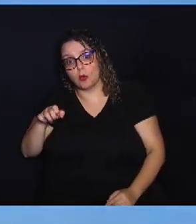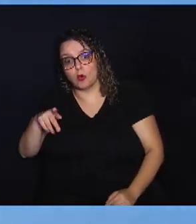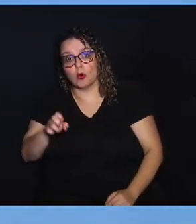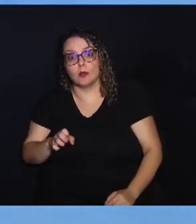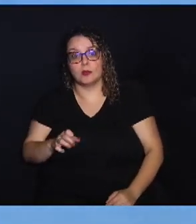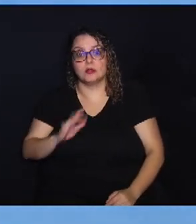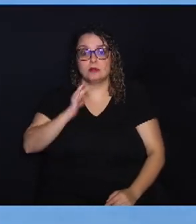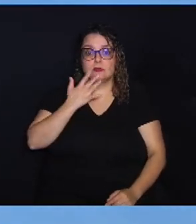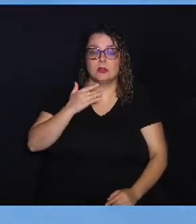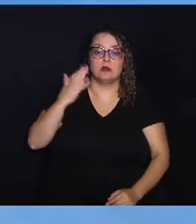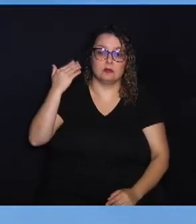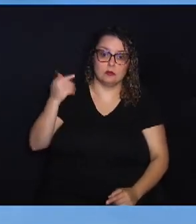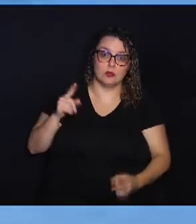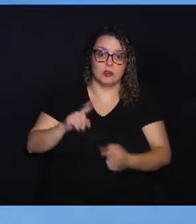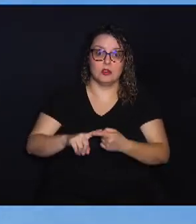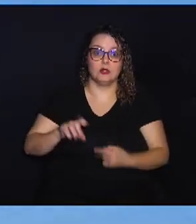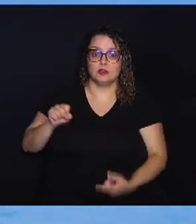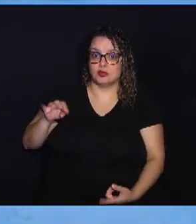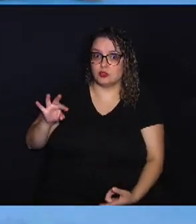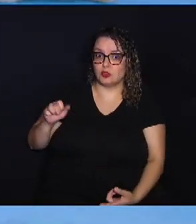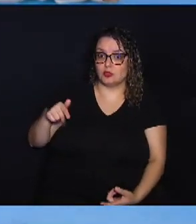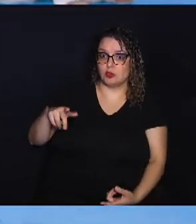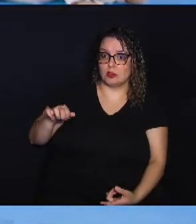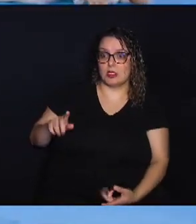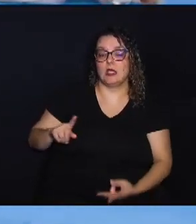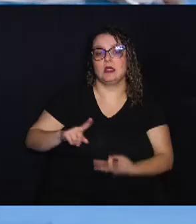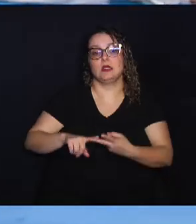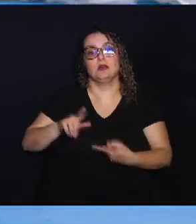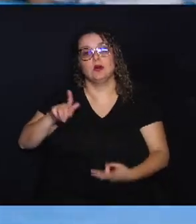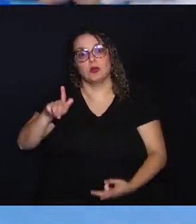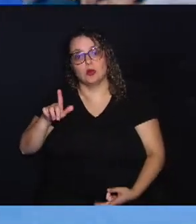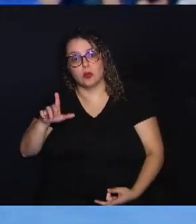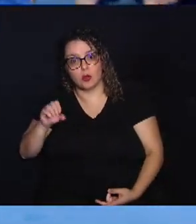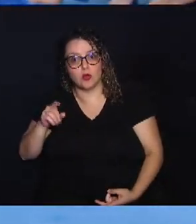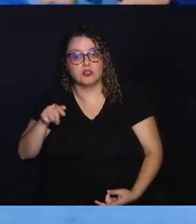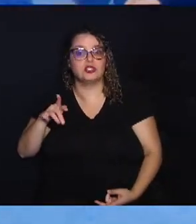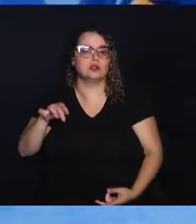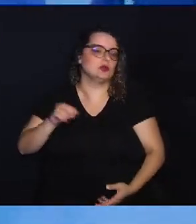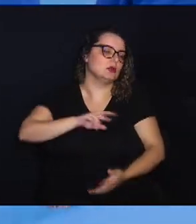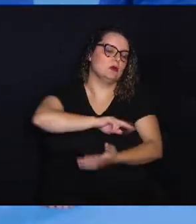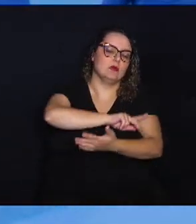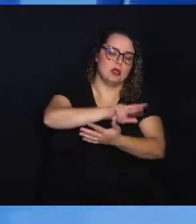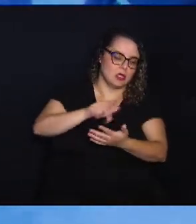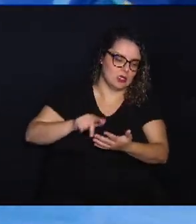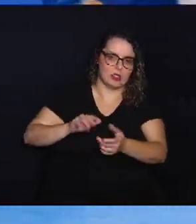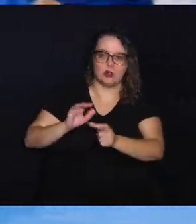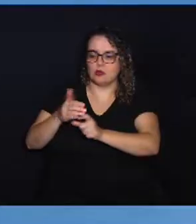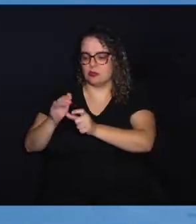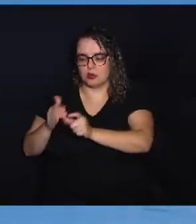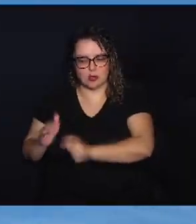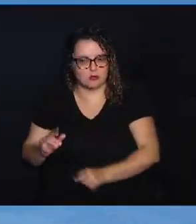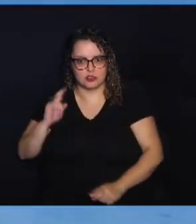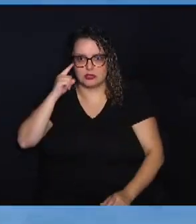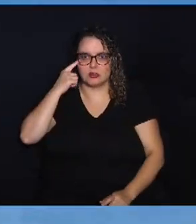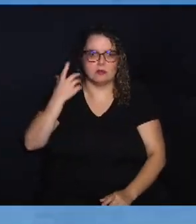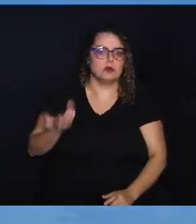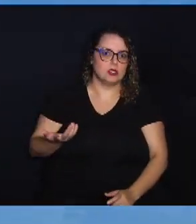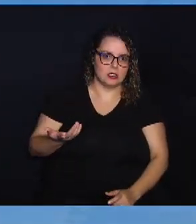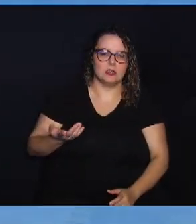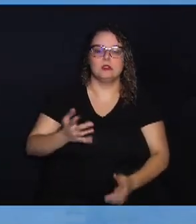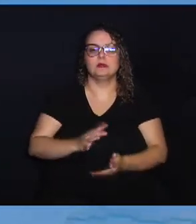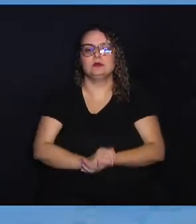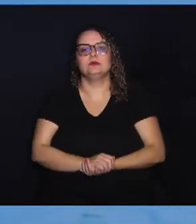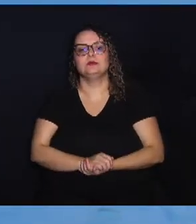mais famosos aí, né? O Sotogari, Ouchigari, Koshiguruma, Ogoshi, Ponsoi Nage, Uchimata, Sasai